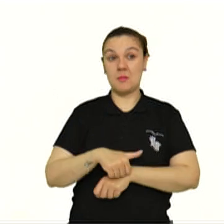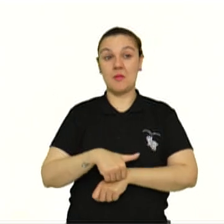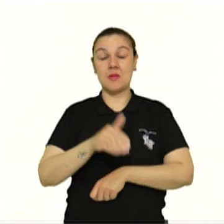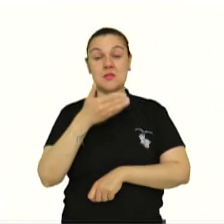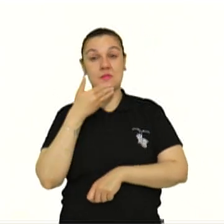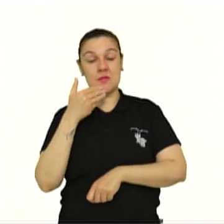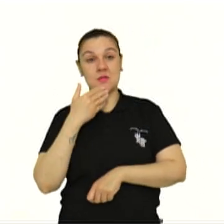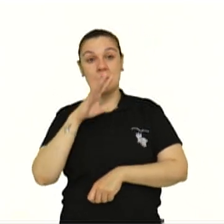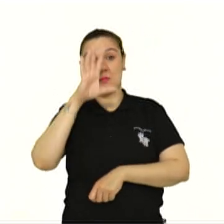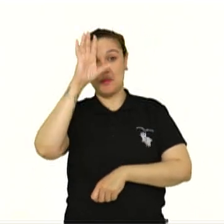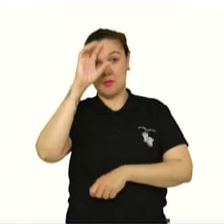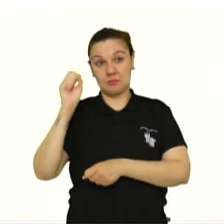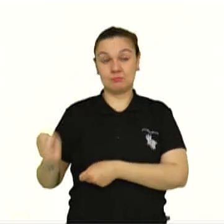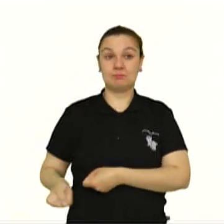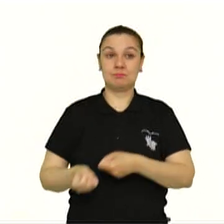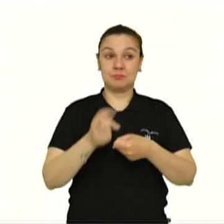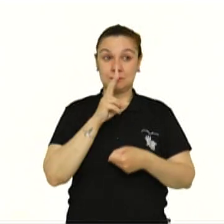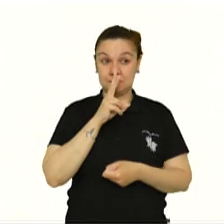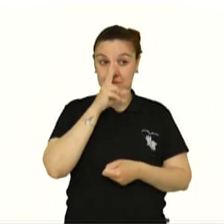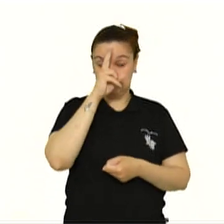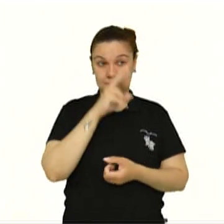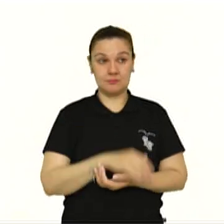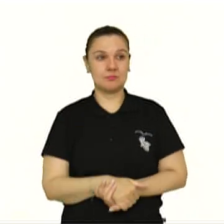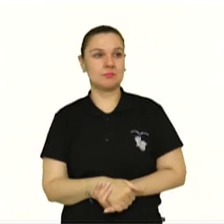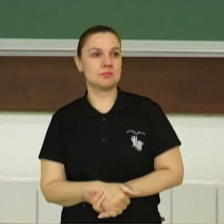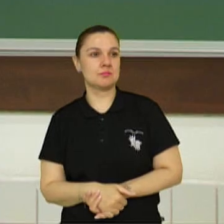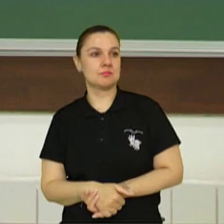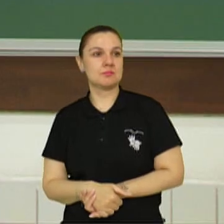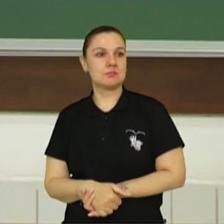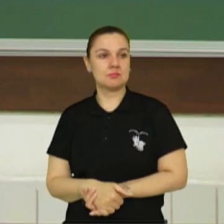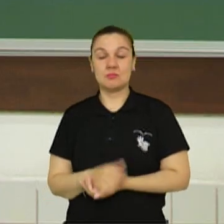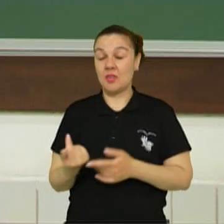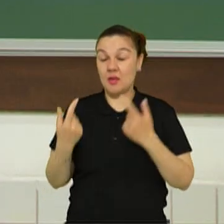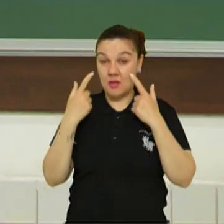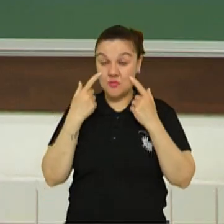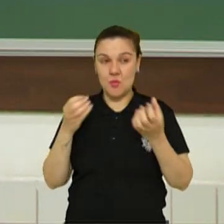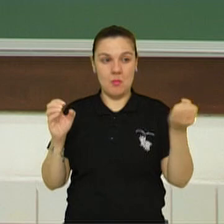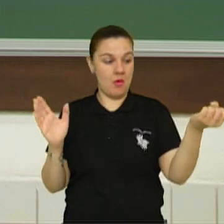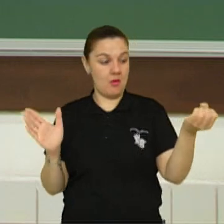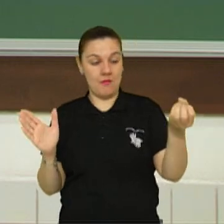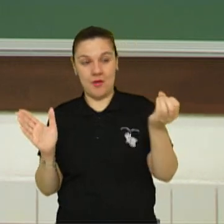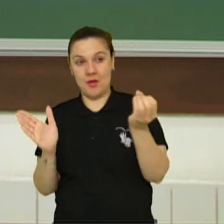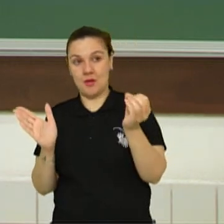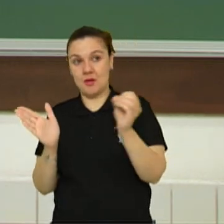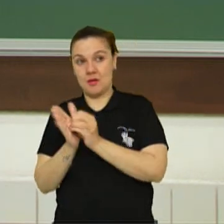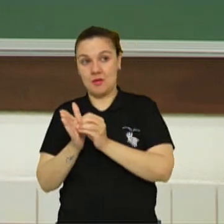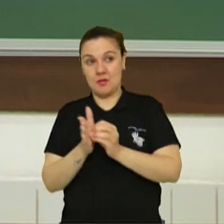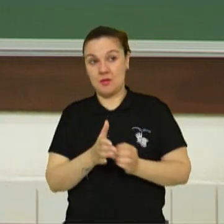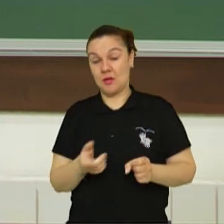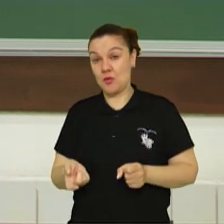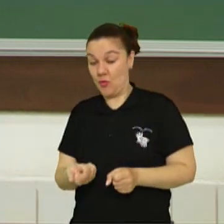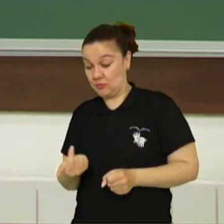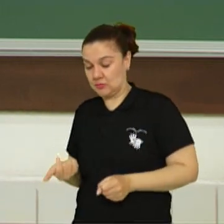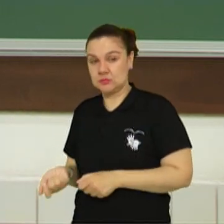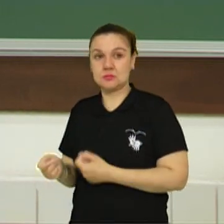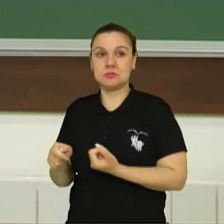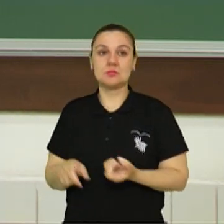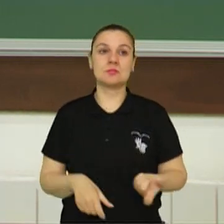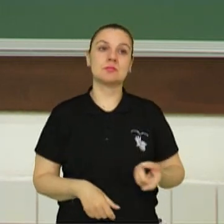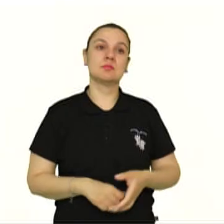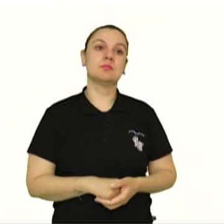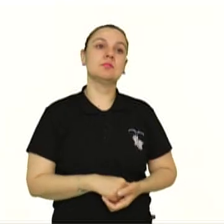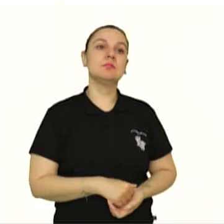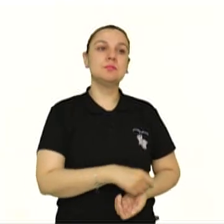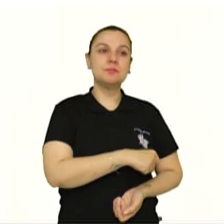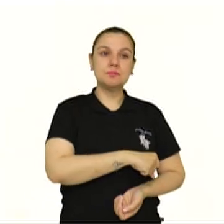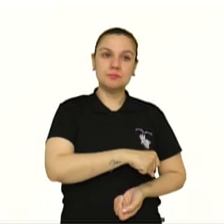É mais fácil de aprender e dá uma potência extra, né? Para jogadas, geralmente, quando a bolinha vai para o meu lado esquerdo, contrário. E o revés com uma mão,